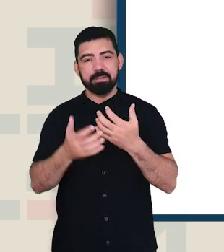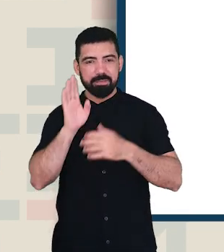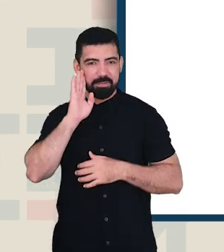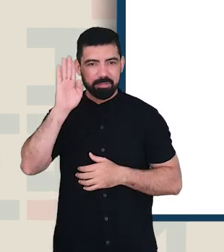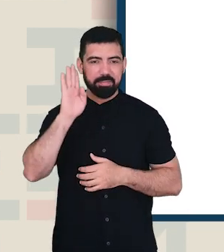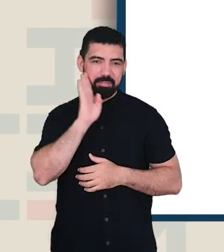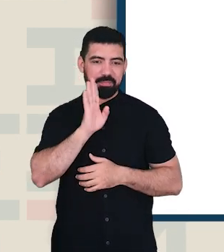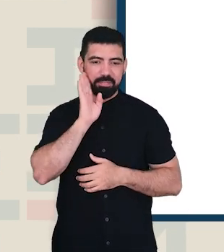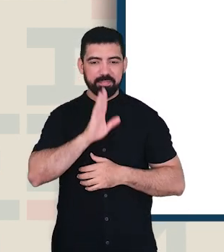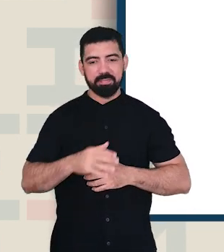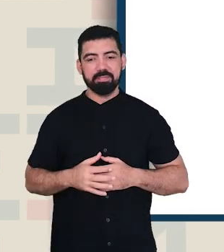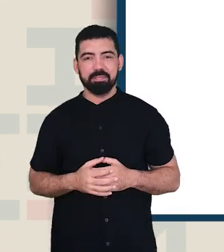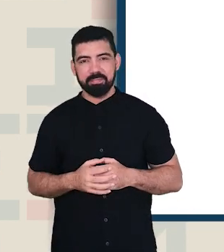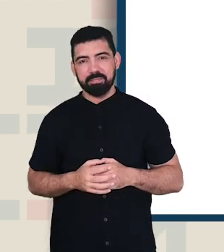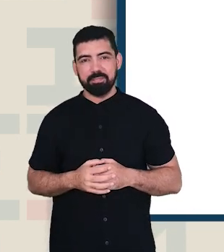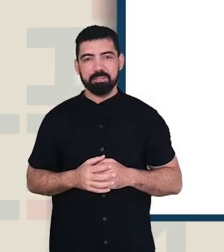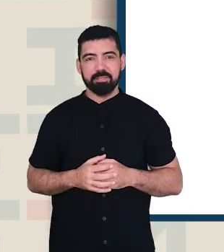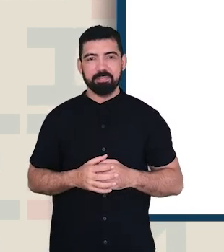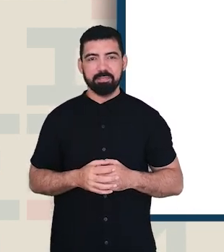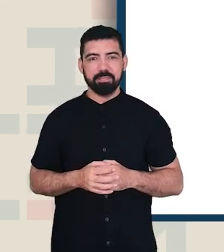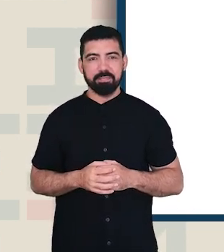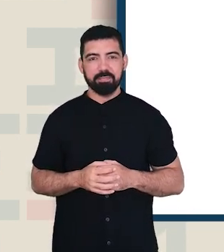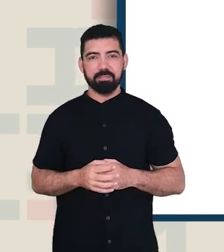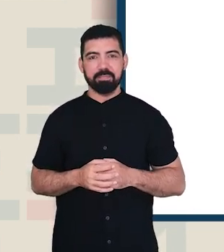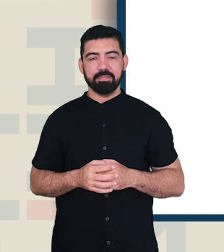mais interessante.